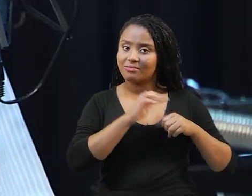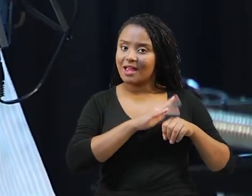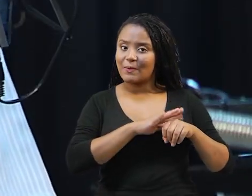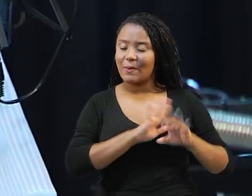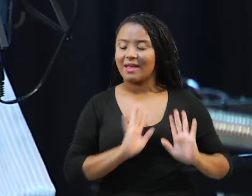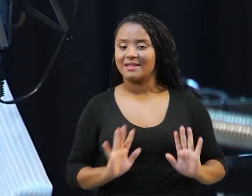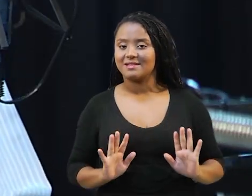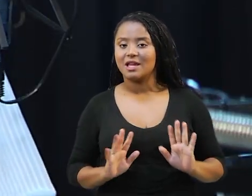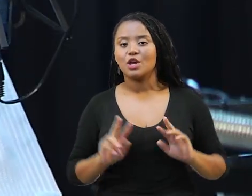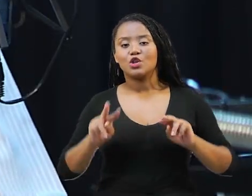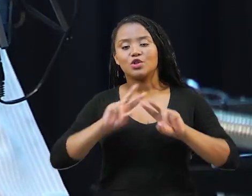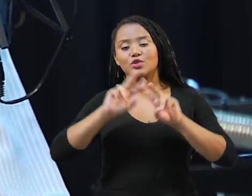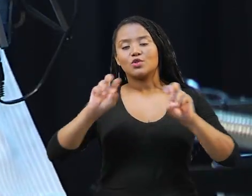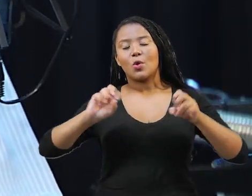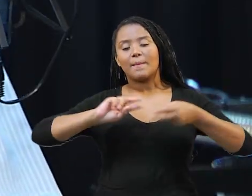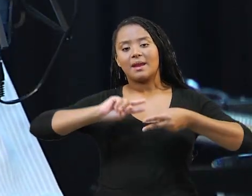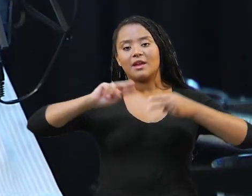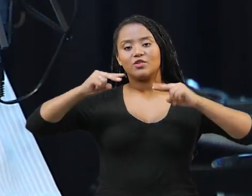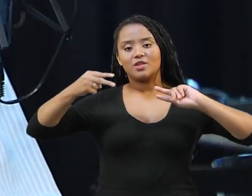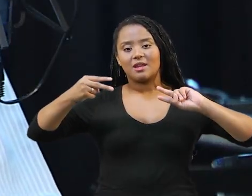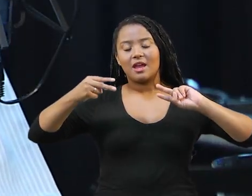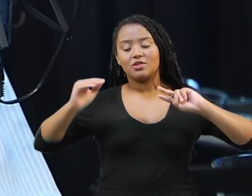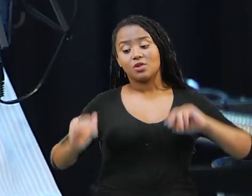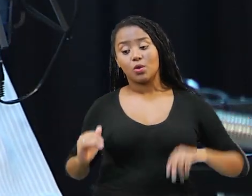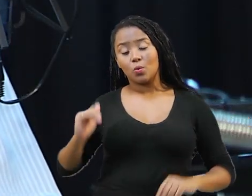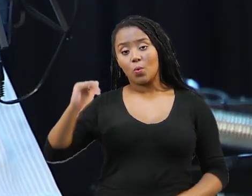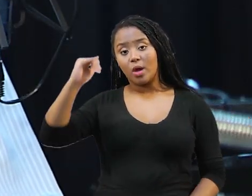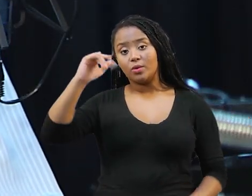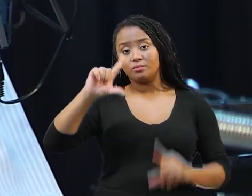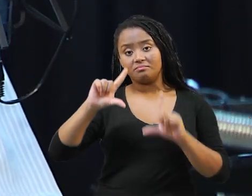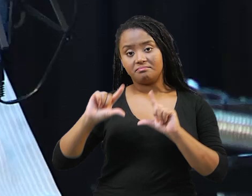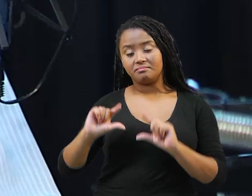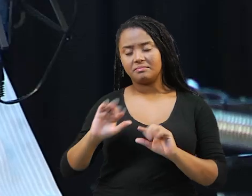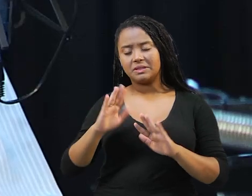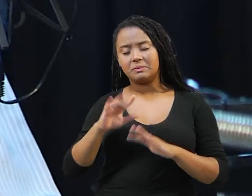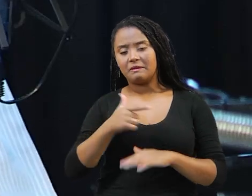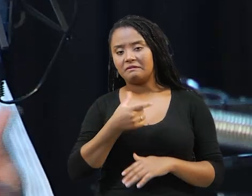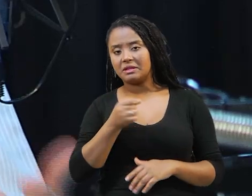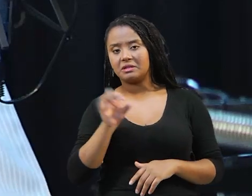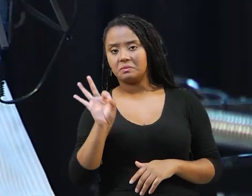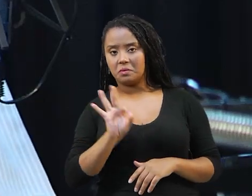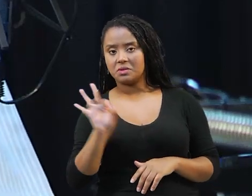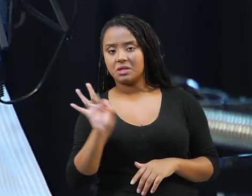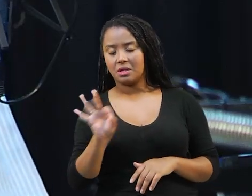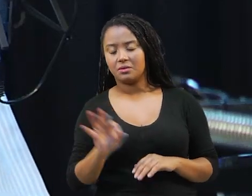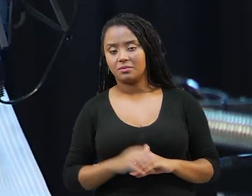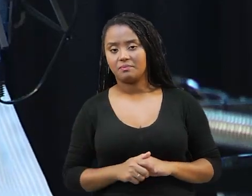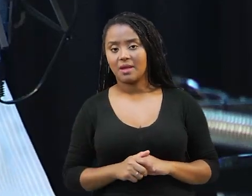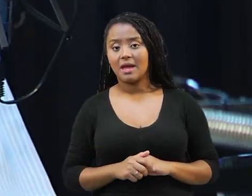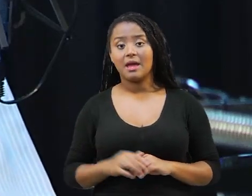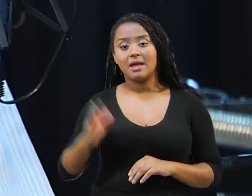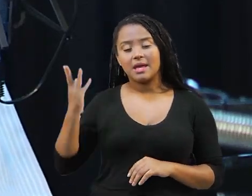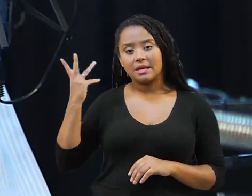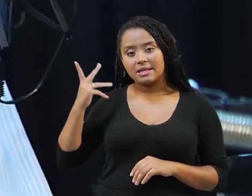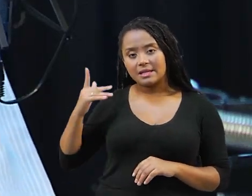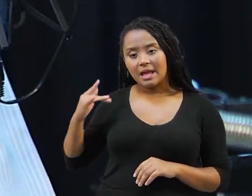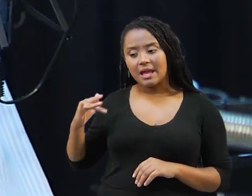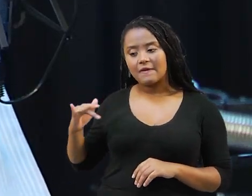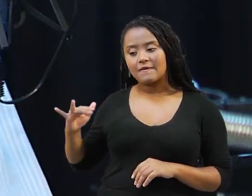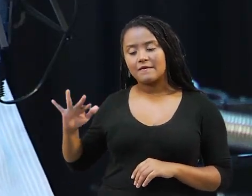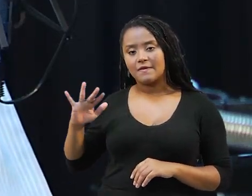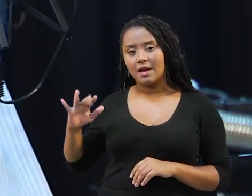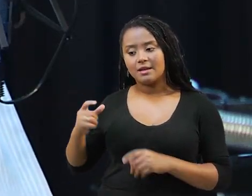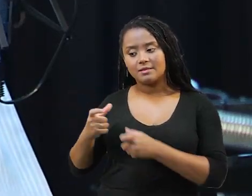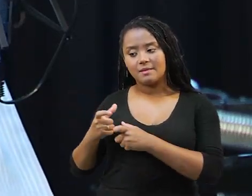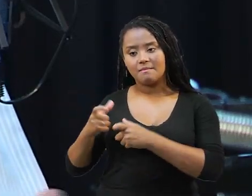ter. Ajudar, né? A parte genética, no adulto, ela é menos, ela é em torno de 20%. Na infância, ela